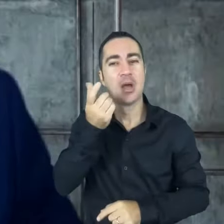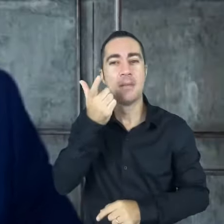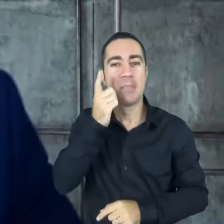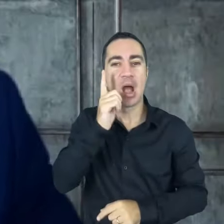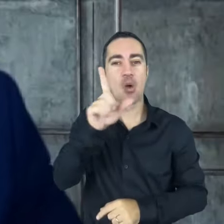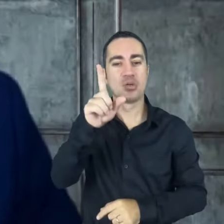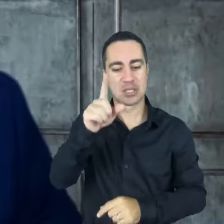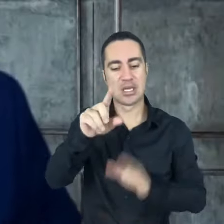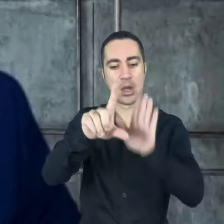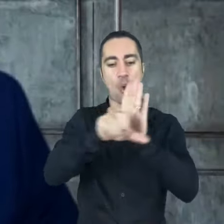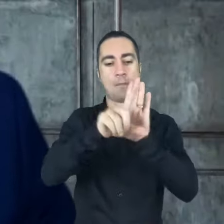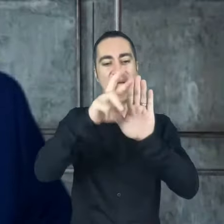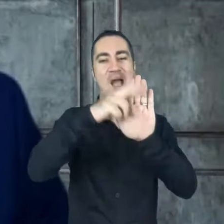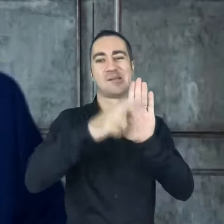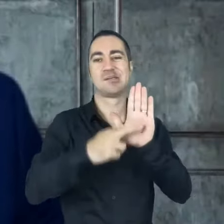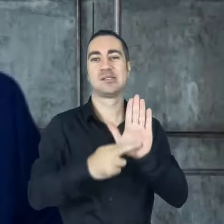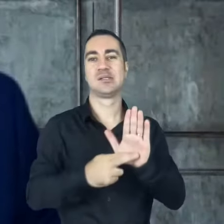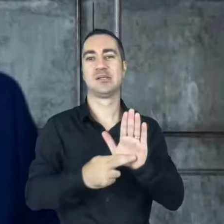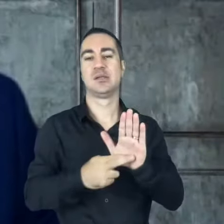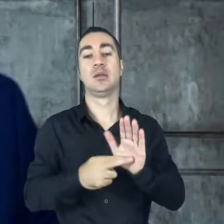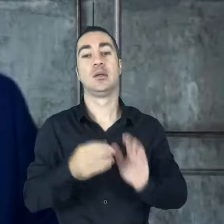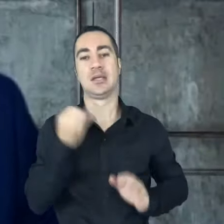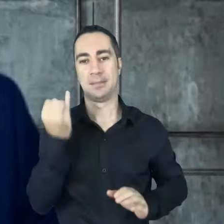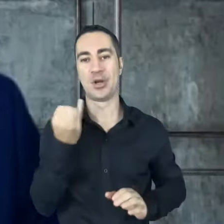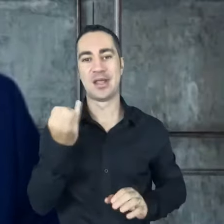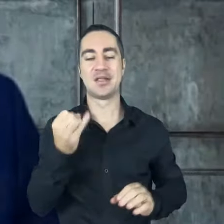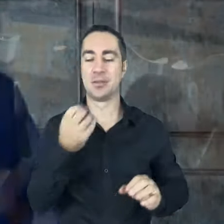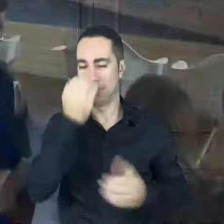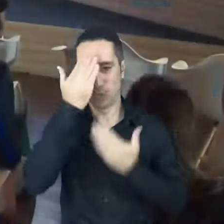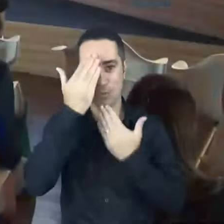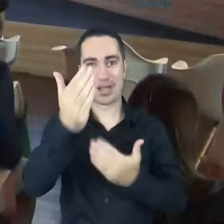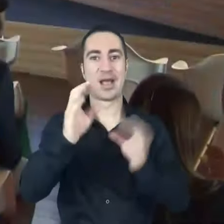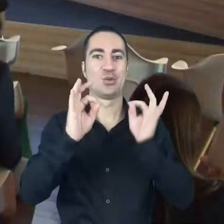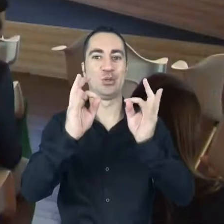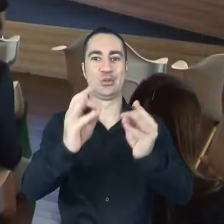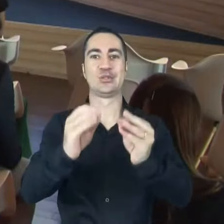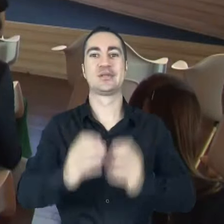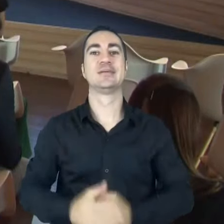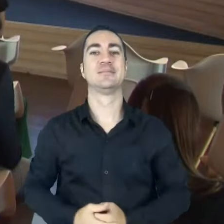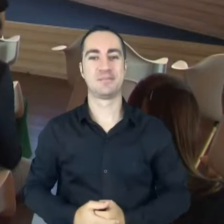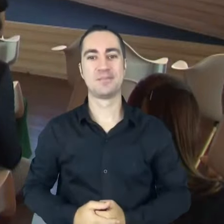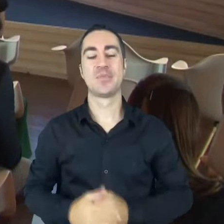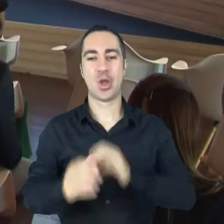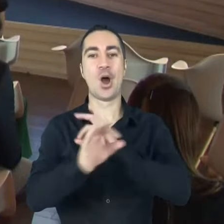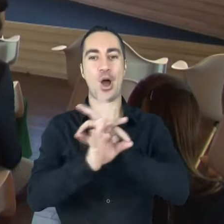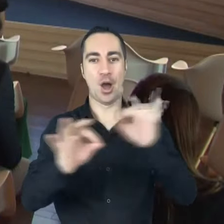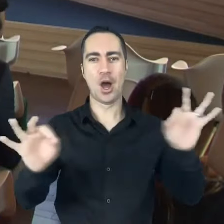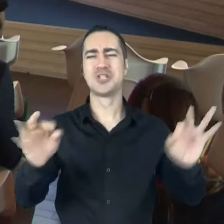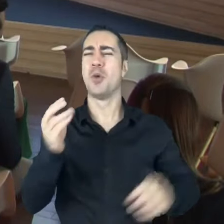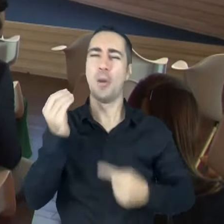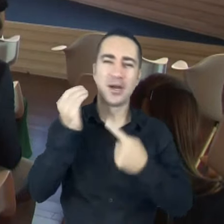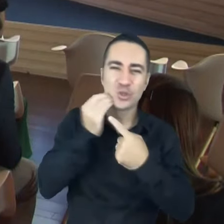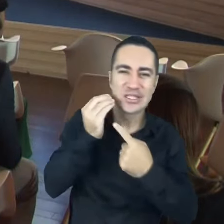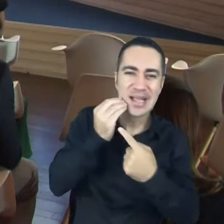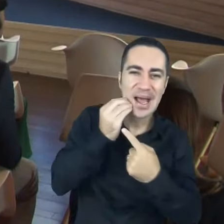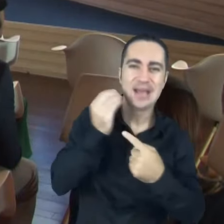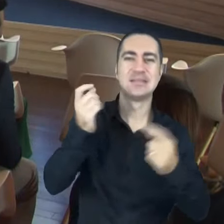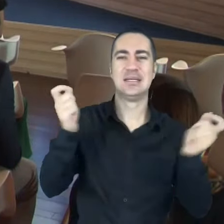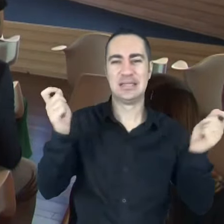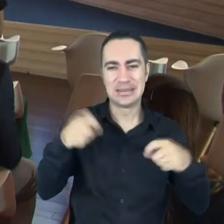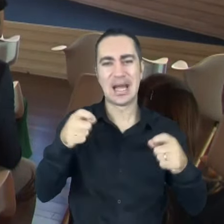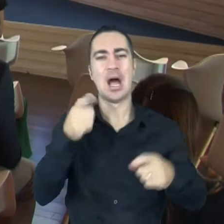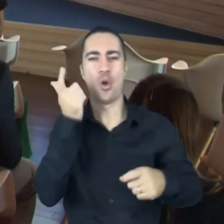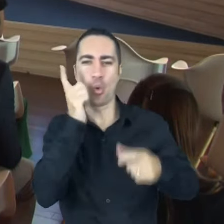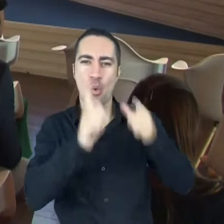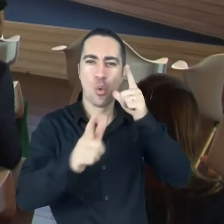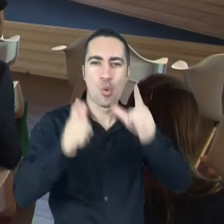Tá? Eu só queria terminar com esse recado e agradecer muito. Excelente. Muitas oportunidades e seguiremos aí